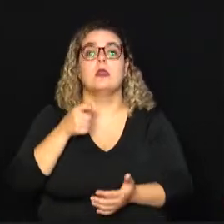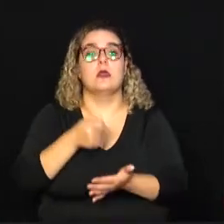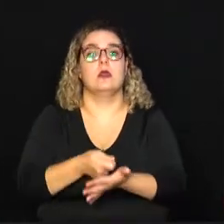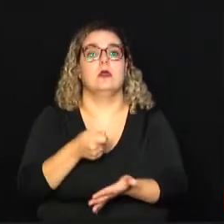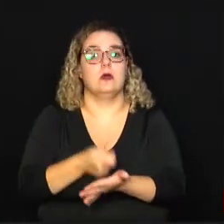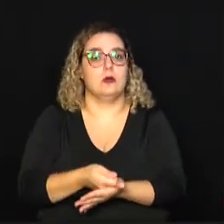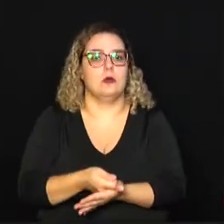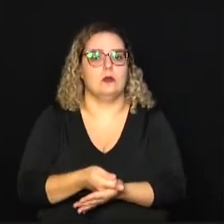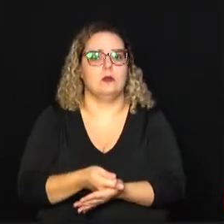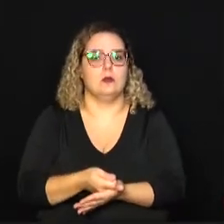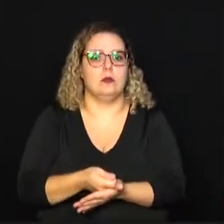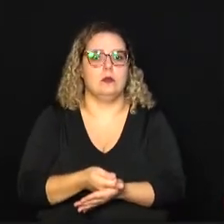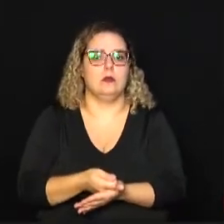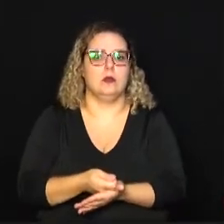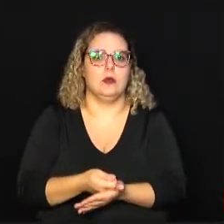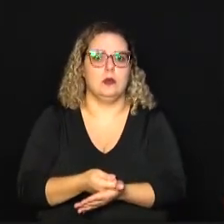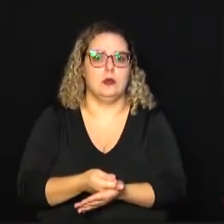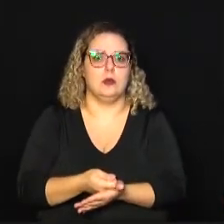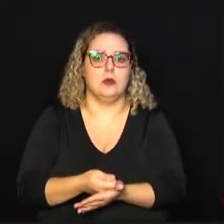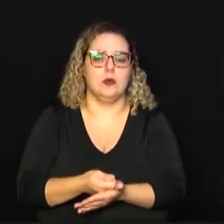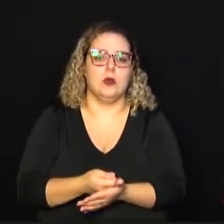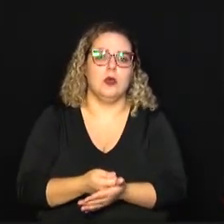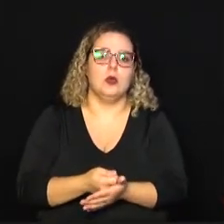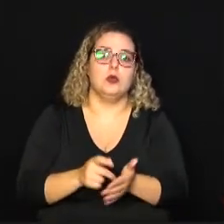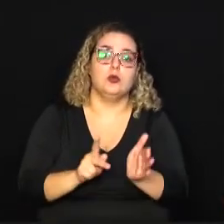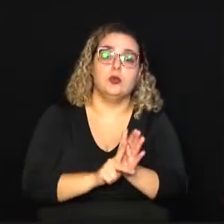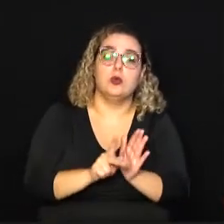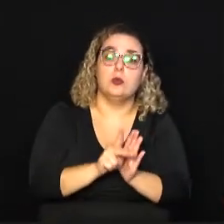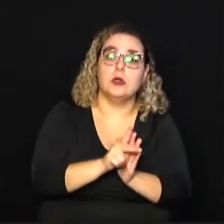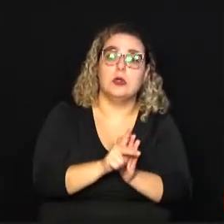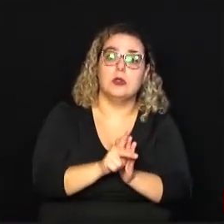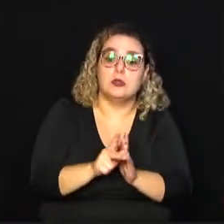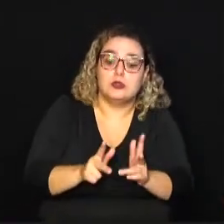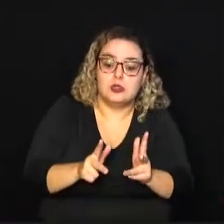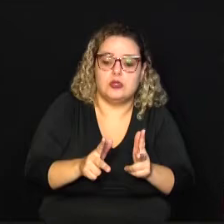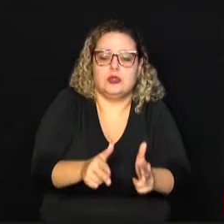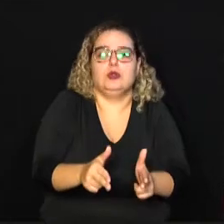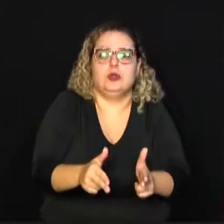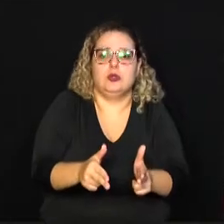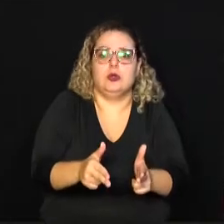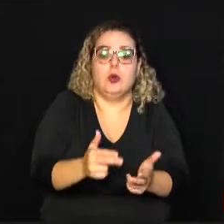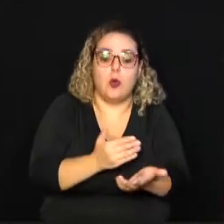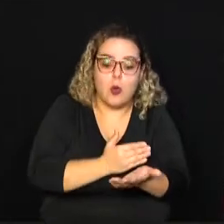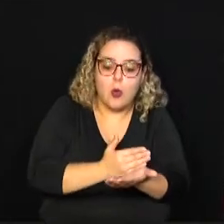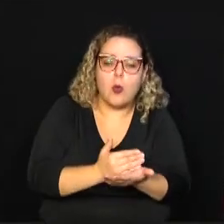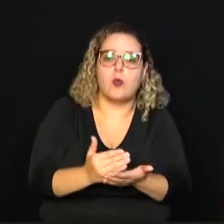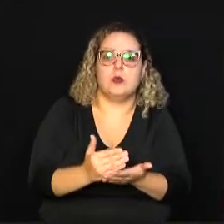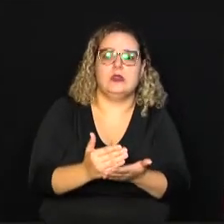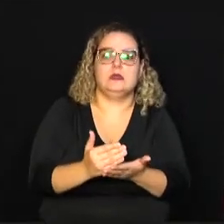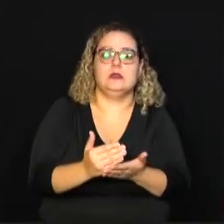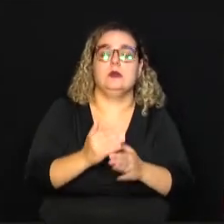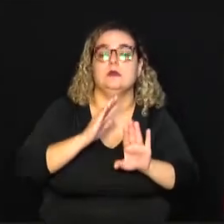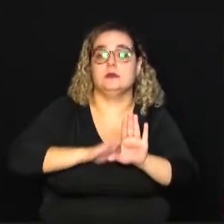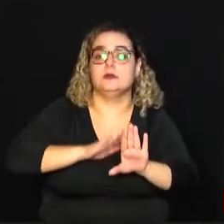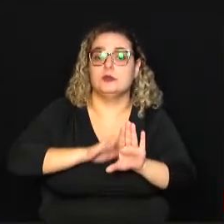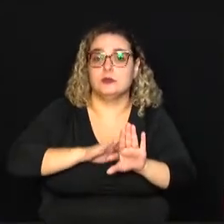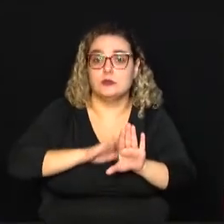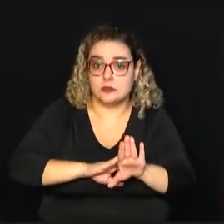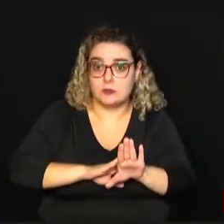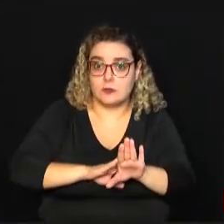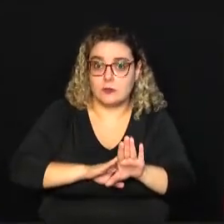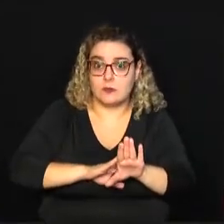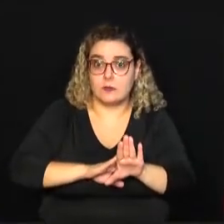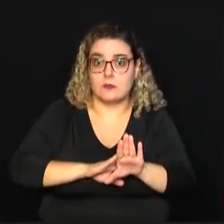produzir no seu plano de contingência, atualizar seu plano de contingência, desde já começando a empreender ações, considerando